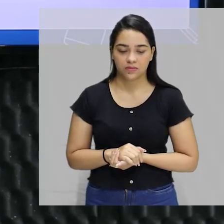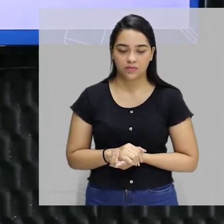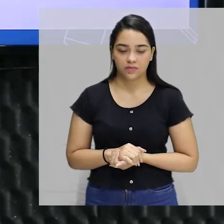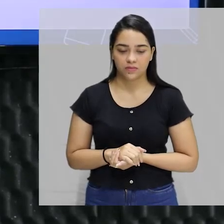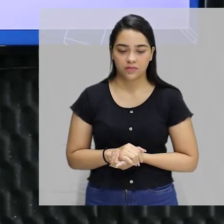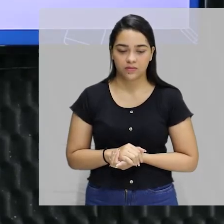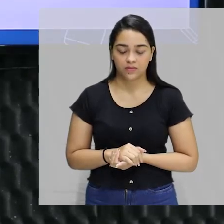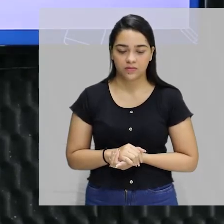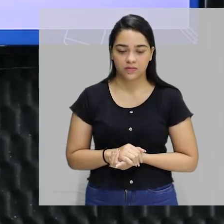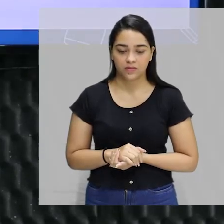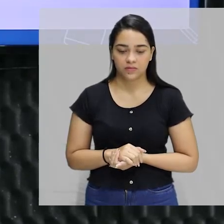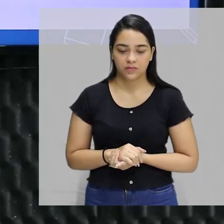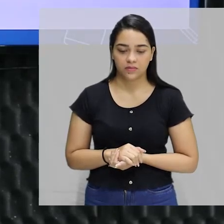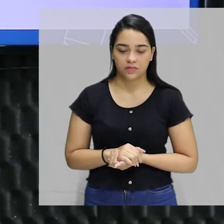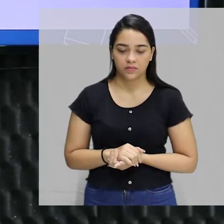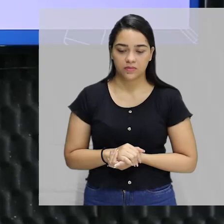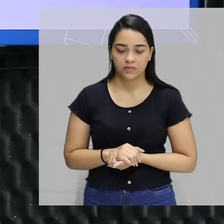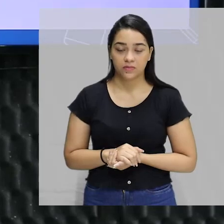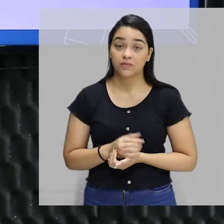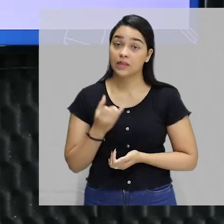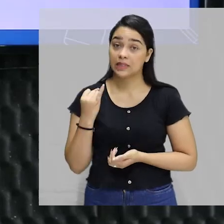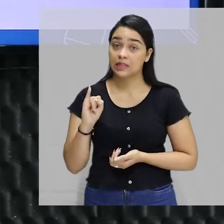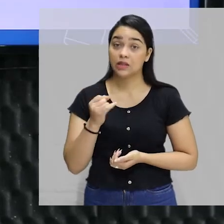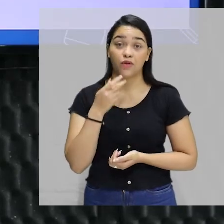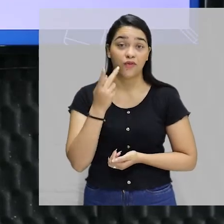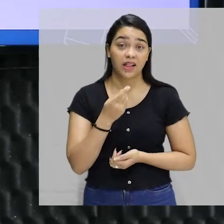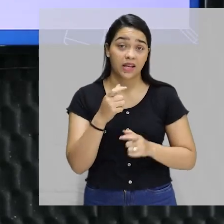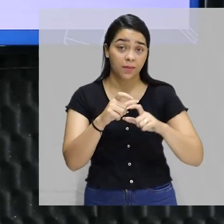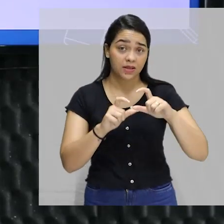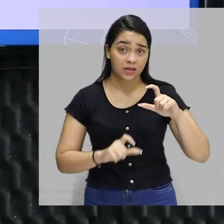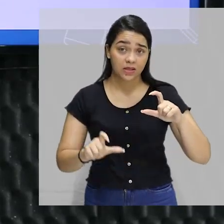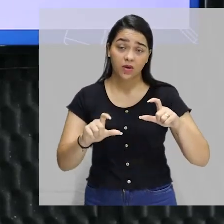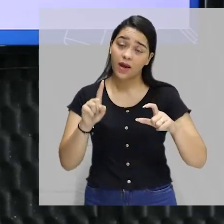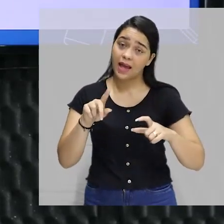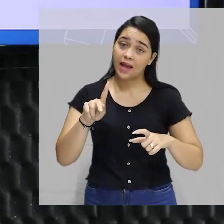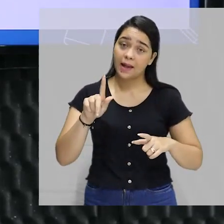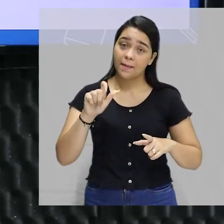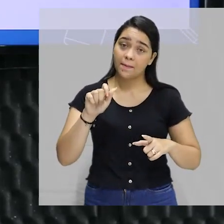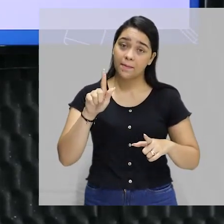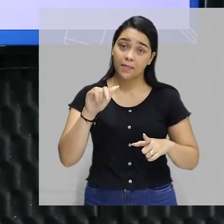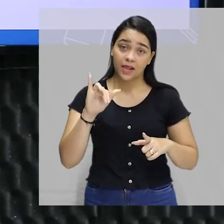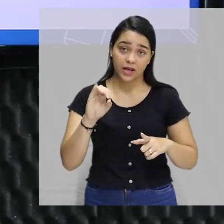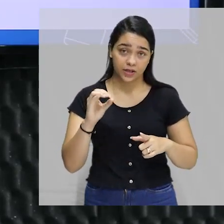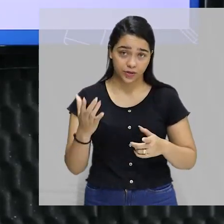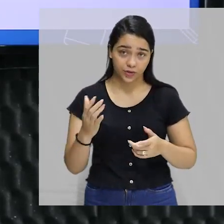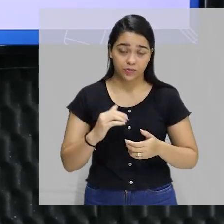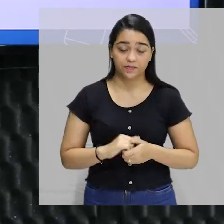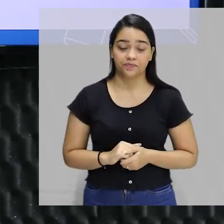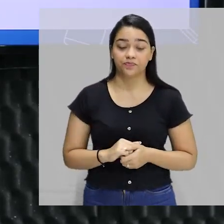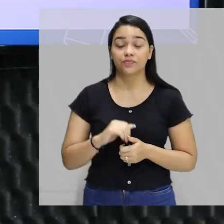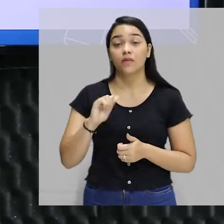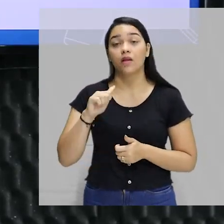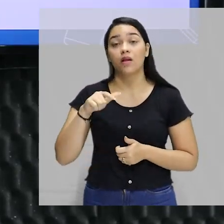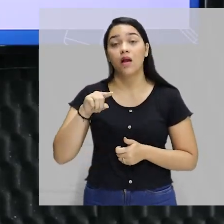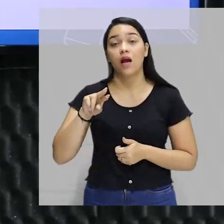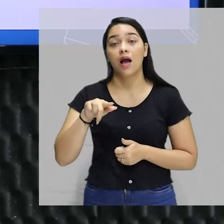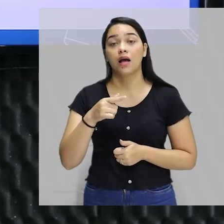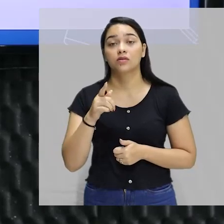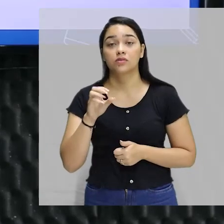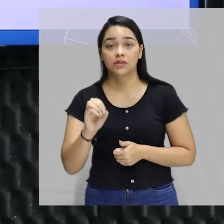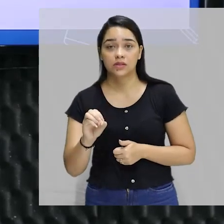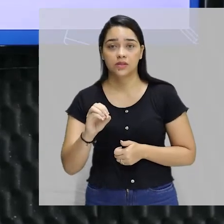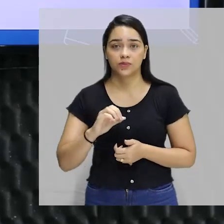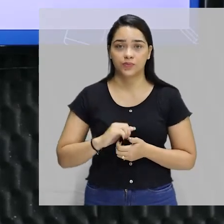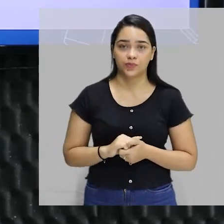fonte, vai ser considerado plágio. Se a gente não disser que é uma citação, vai ser considerado plágio. A alusão faz referência aos elementos